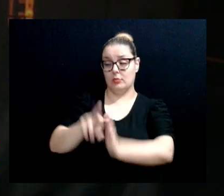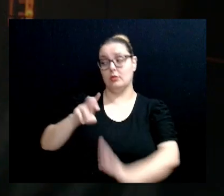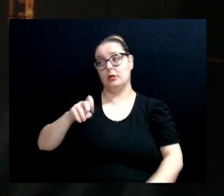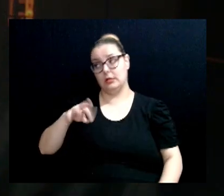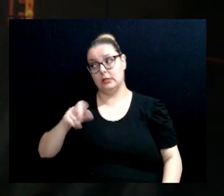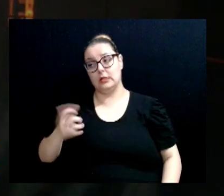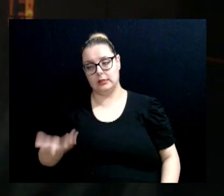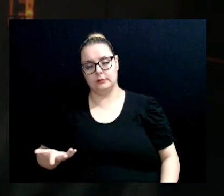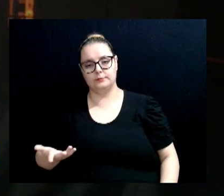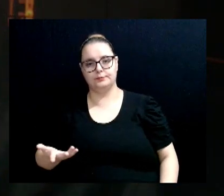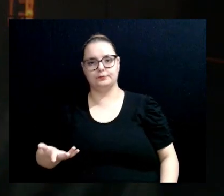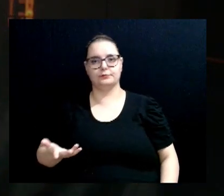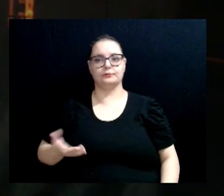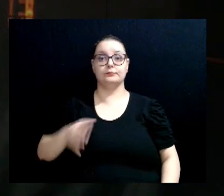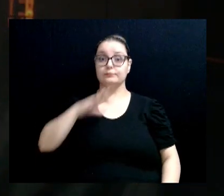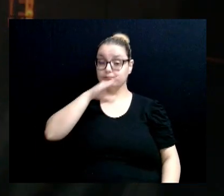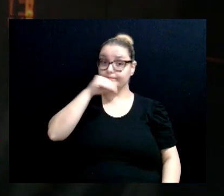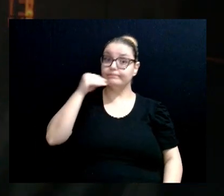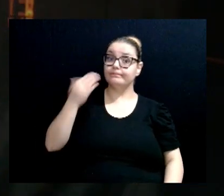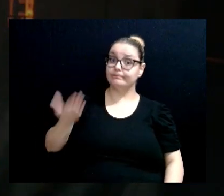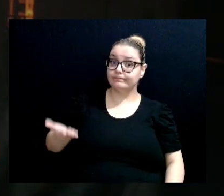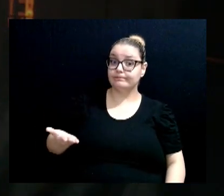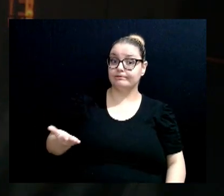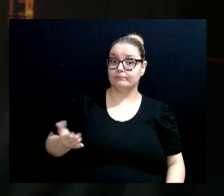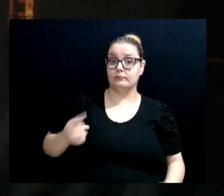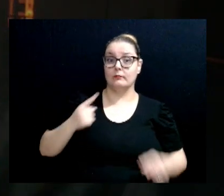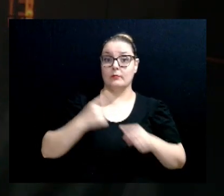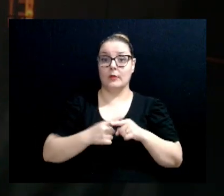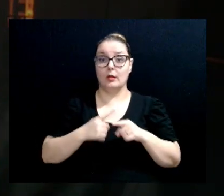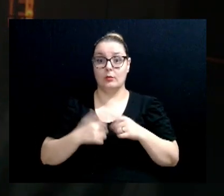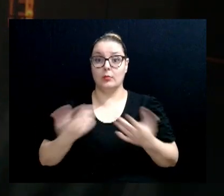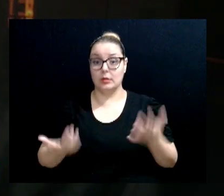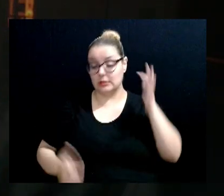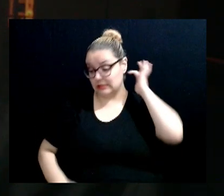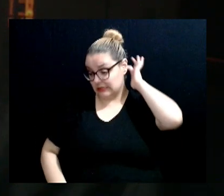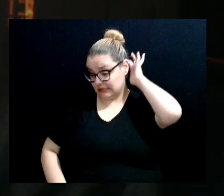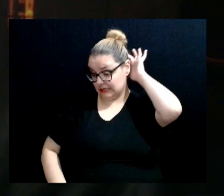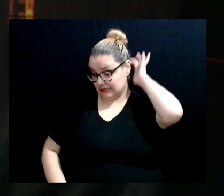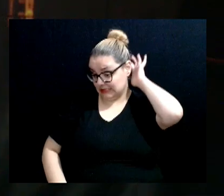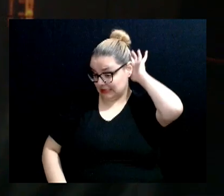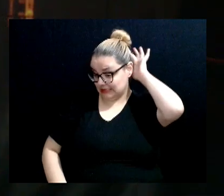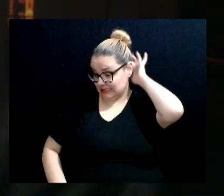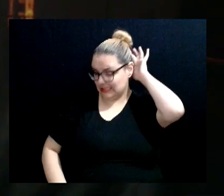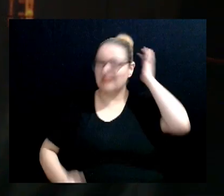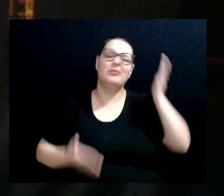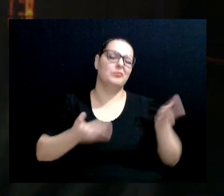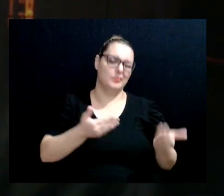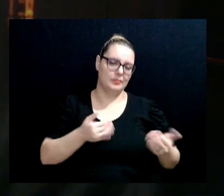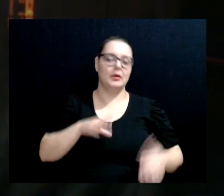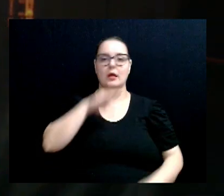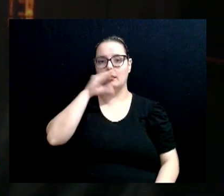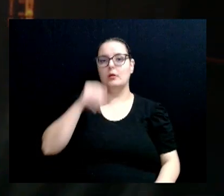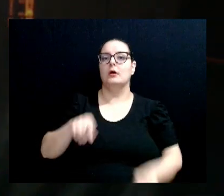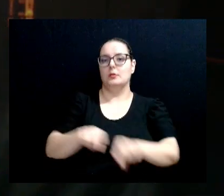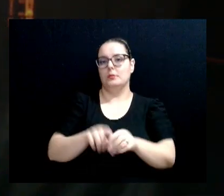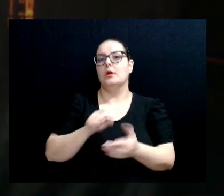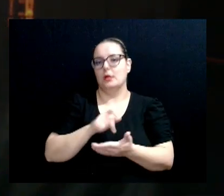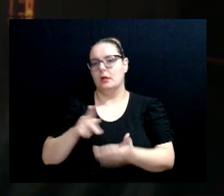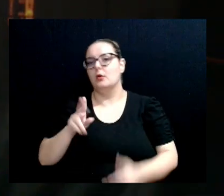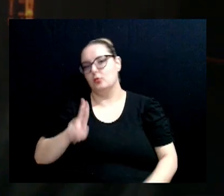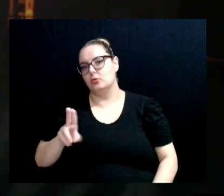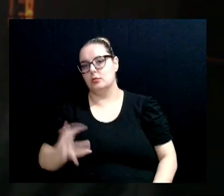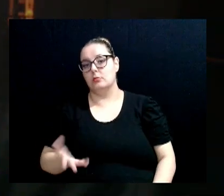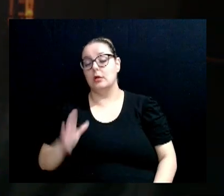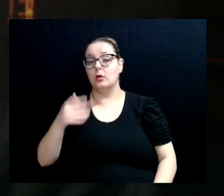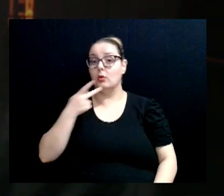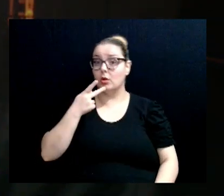os adolescentes. Porque adolescentes, não vou colocar jovens, mas adolescentes também usam aplicativos, né? Mas quando a gente fala aí de